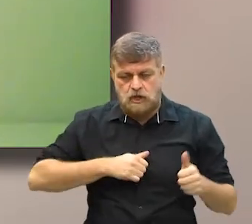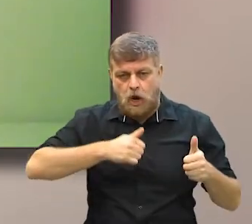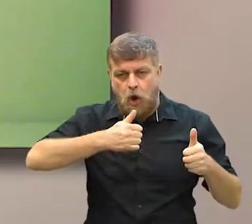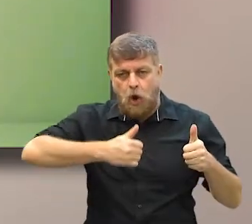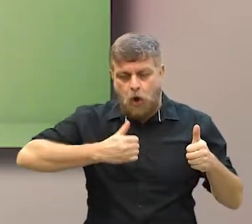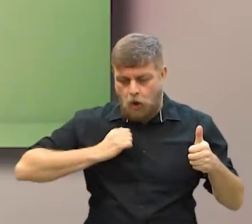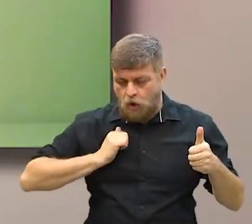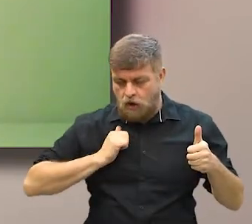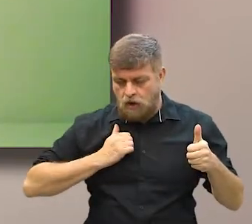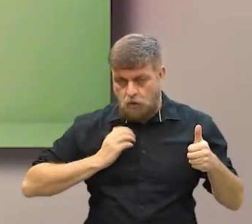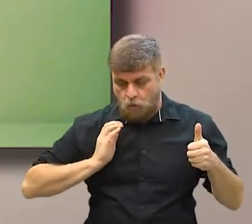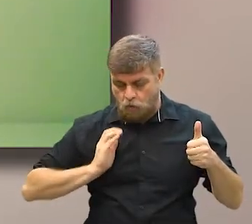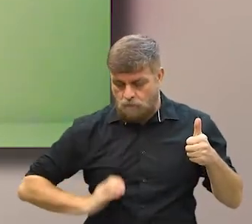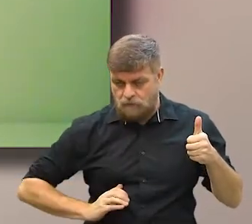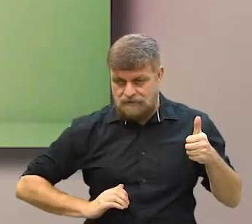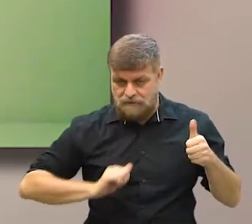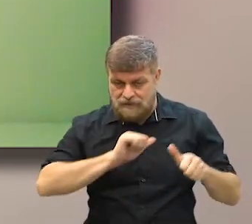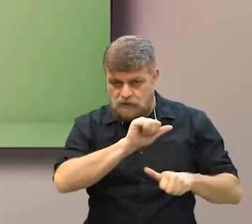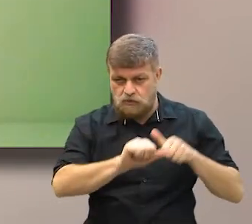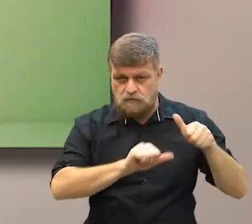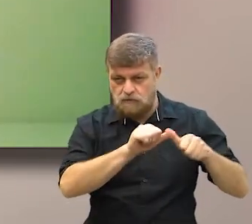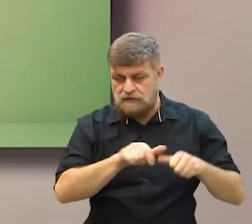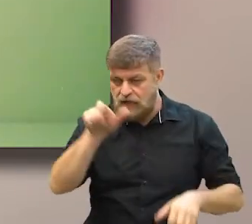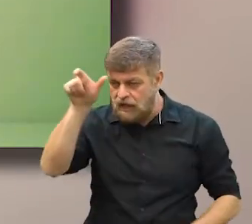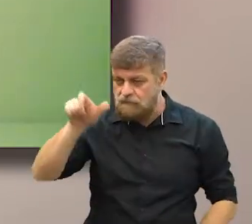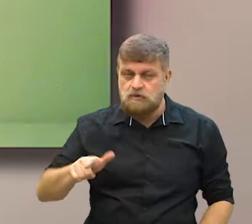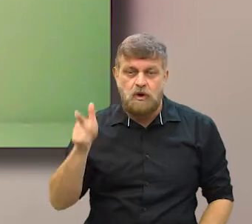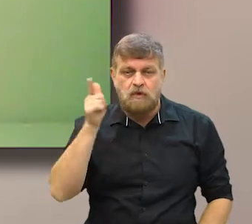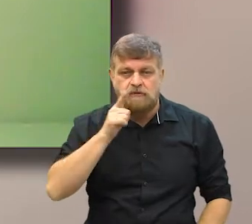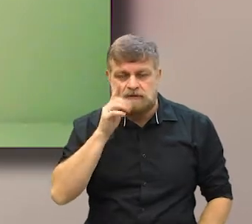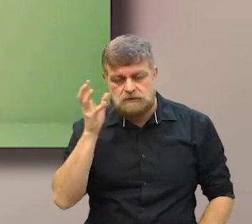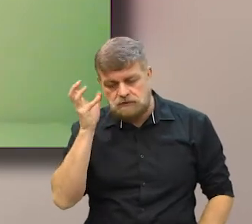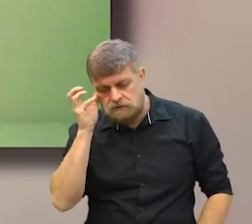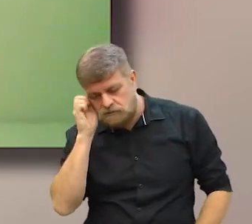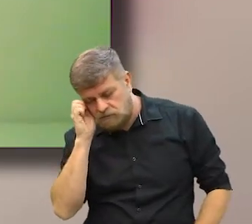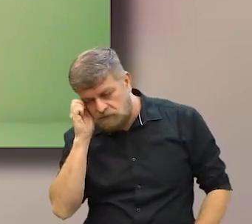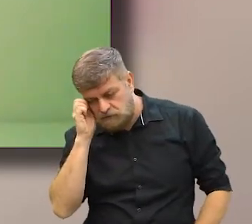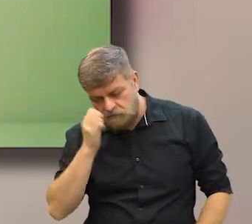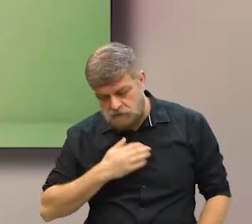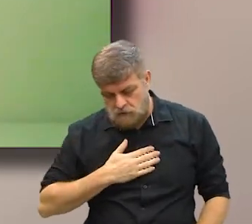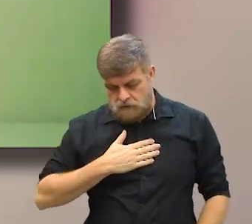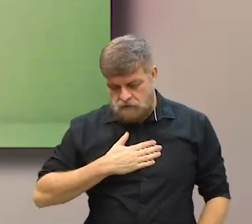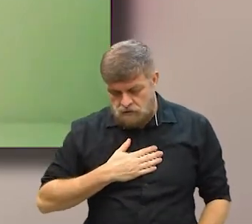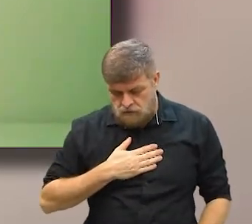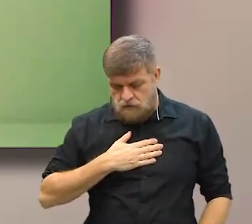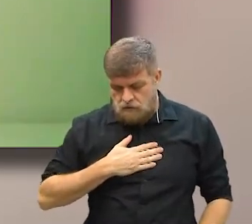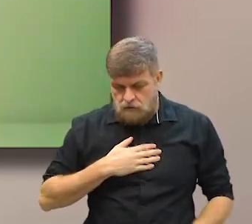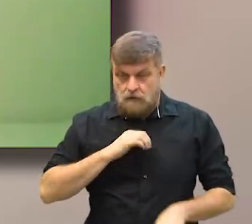descondicionar esses comportamentos para fazer ele dormir bem. Na apneia do sono,